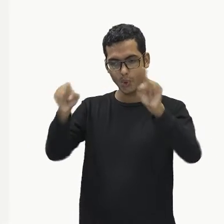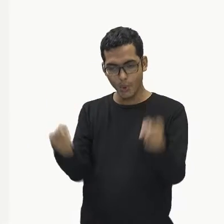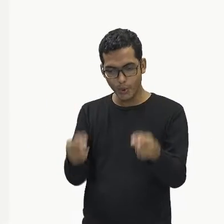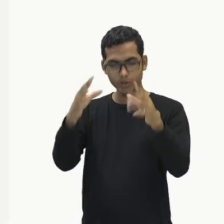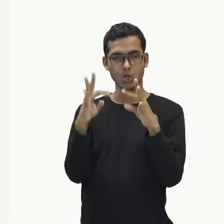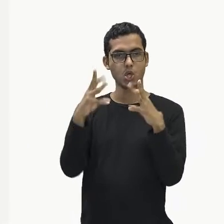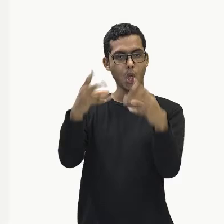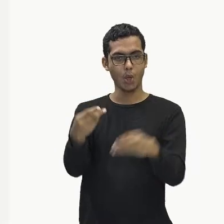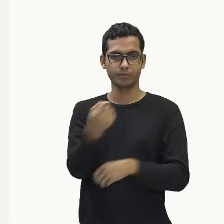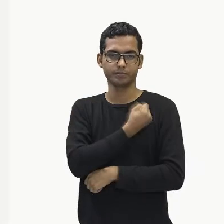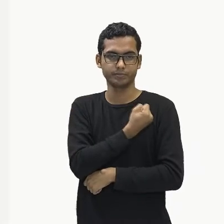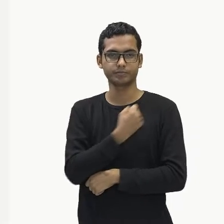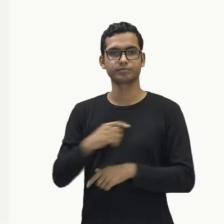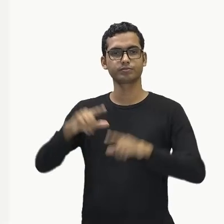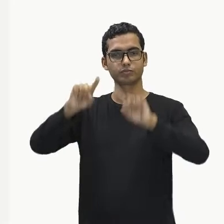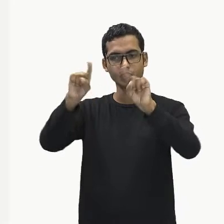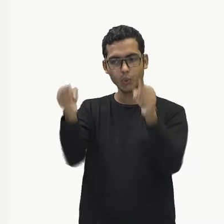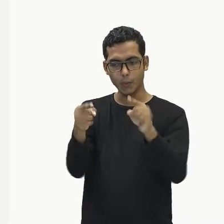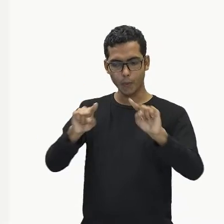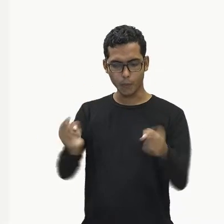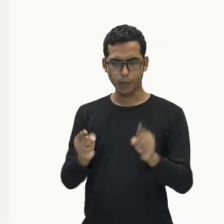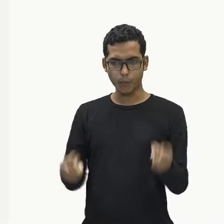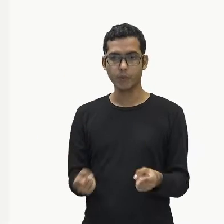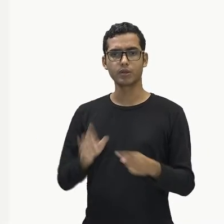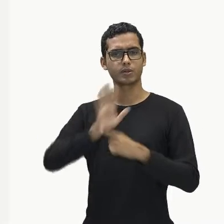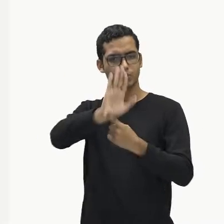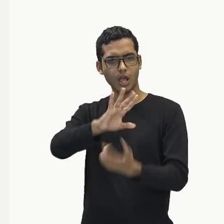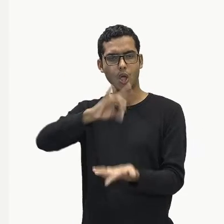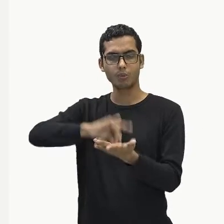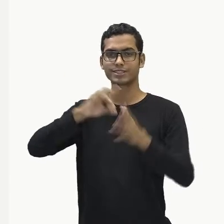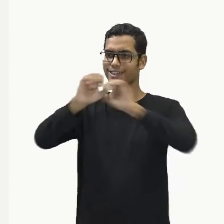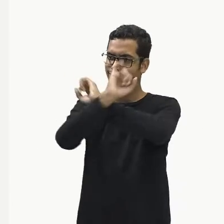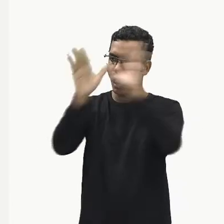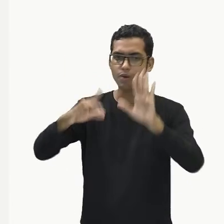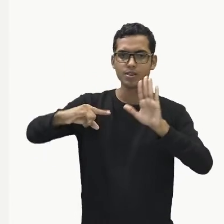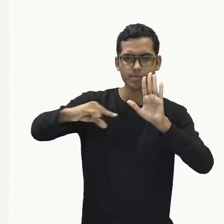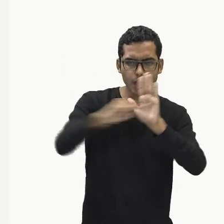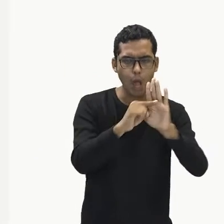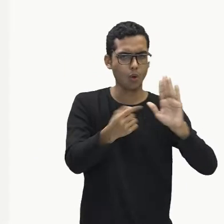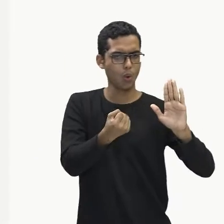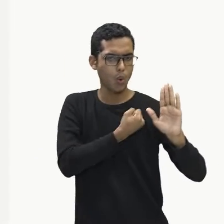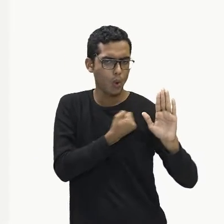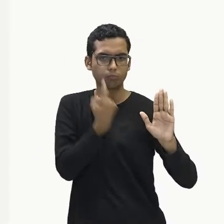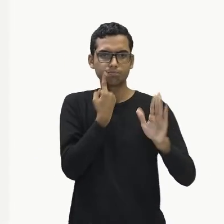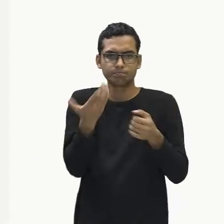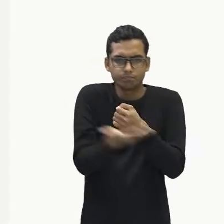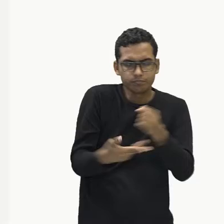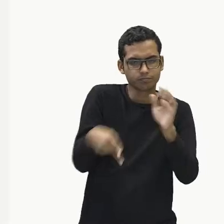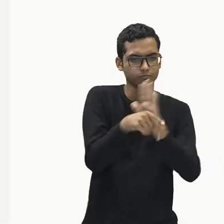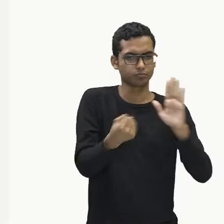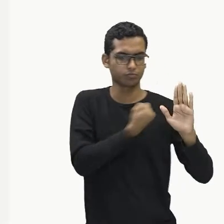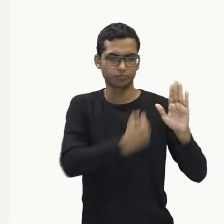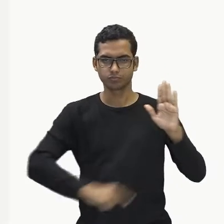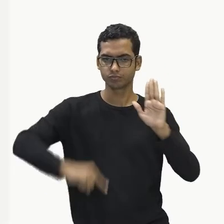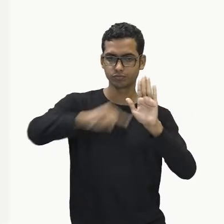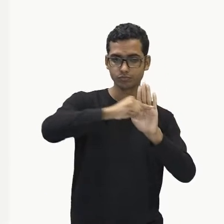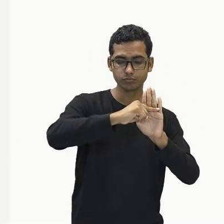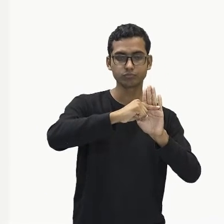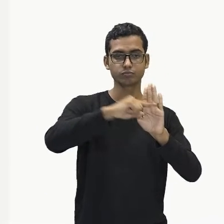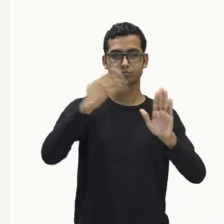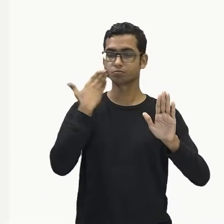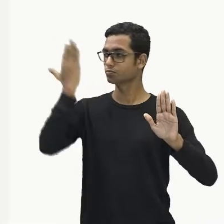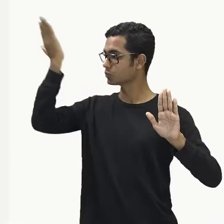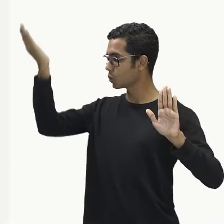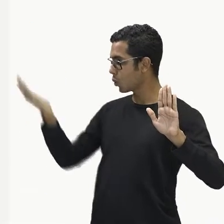Esse parêntese serve para enfatizar ainda mais isso. Ó, base negativa, como todas